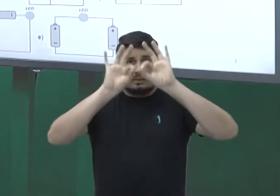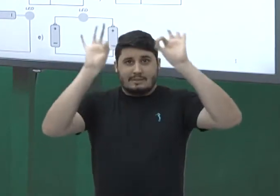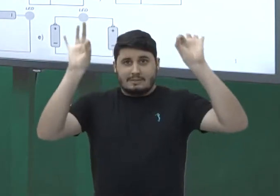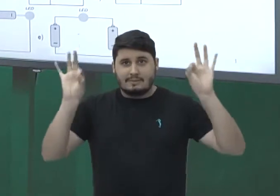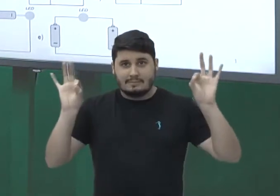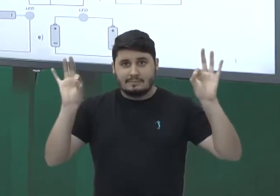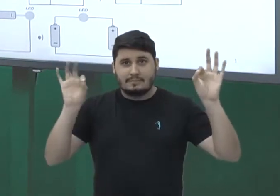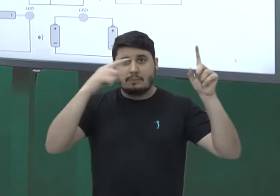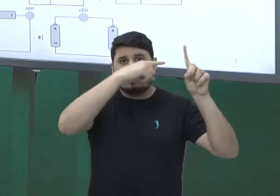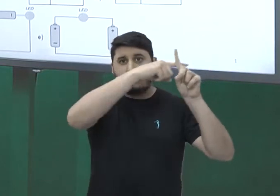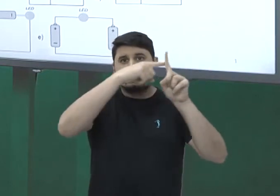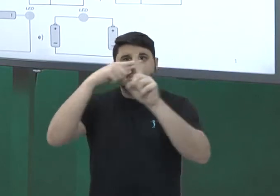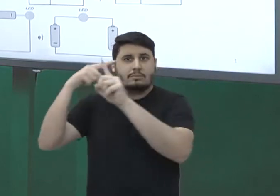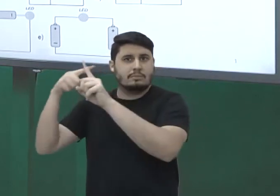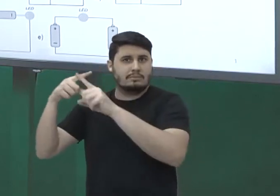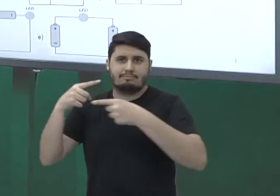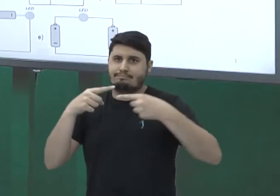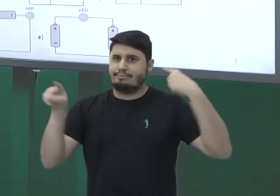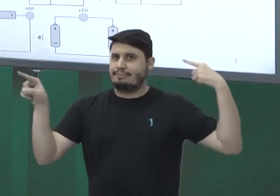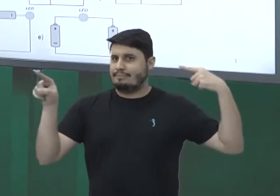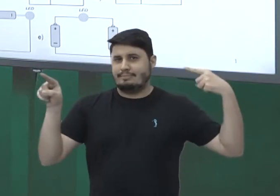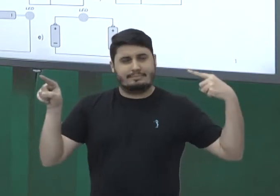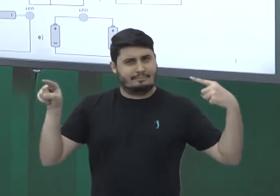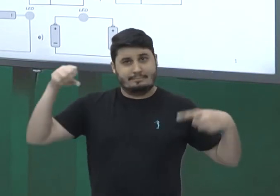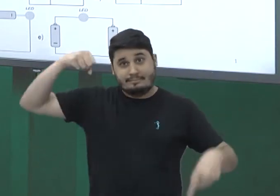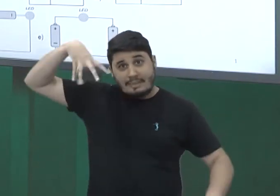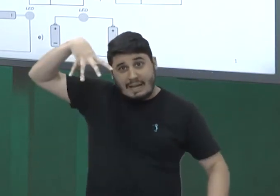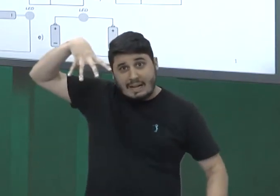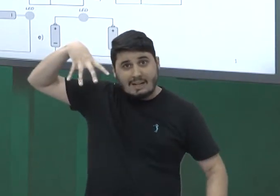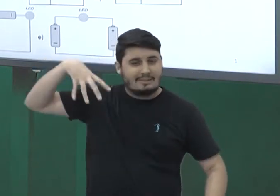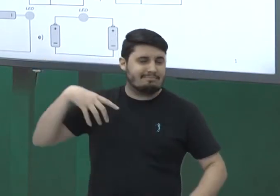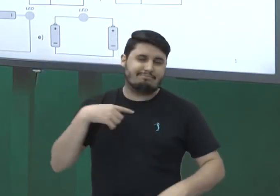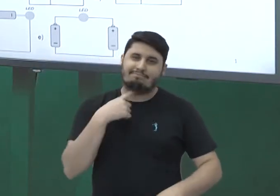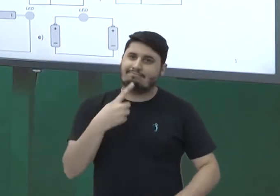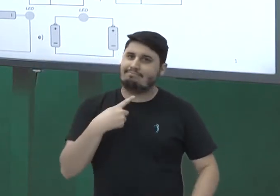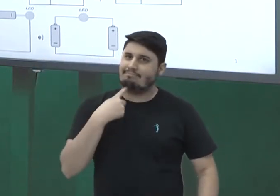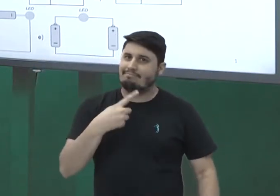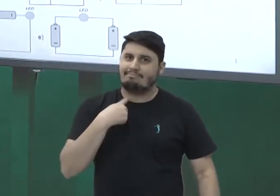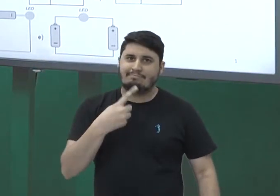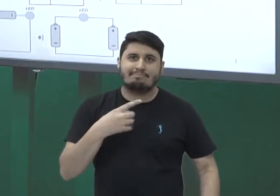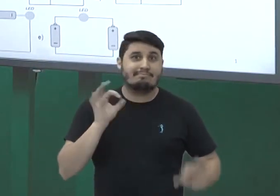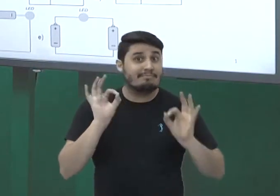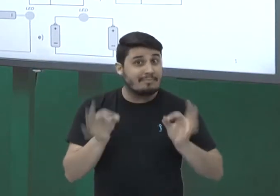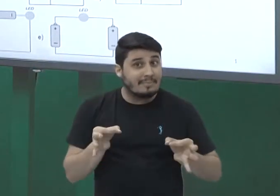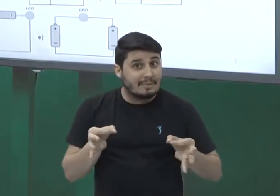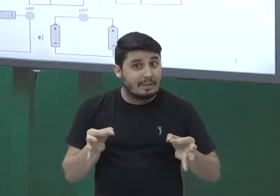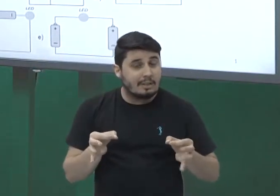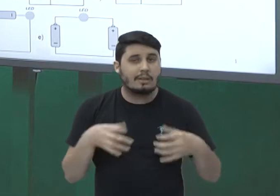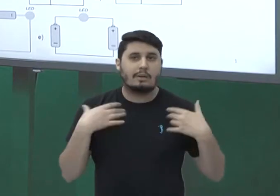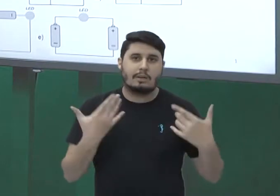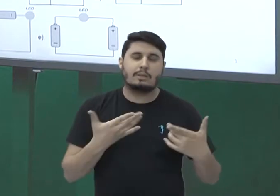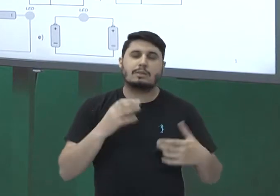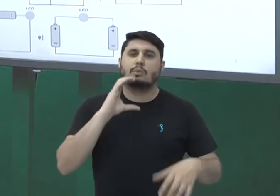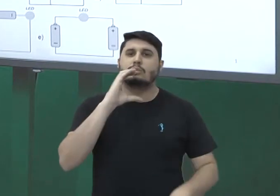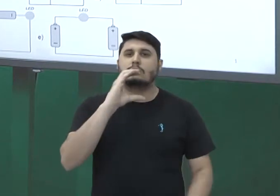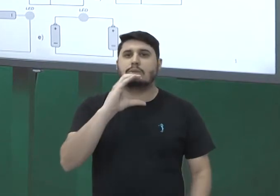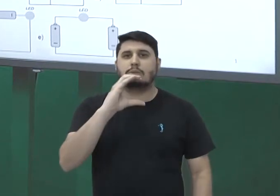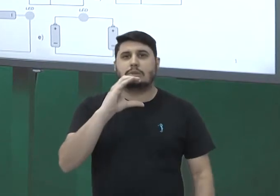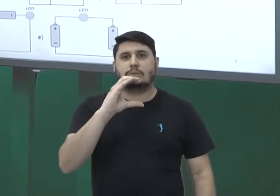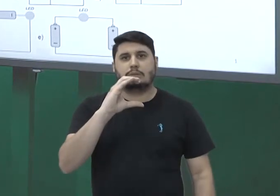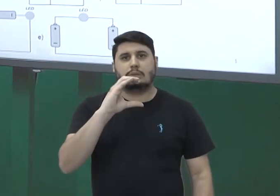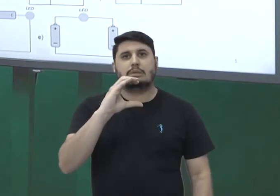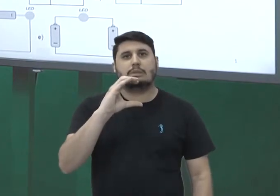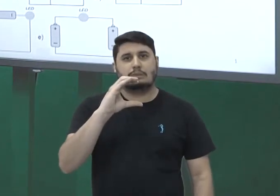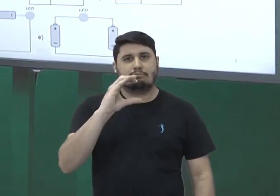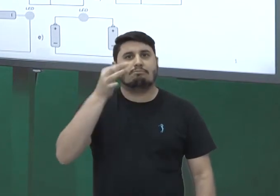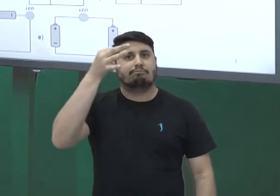vai conseguir acender esse LED de forma alguma, tá certo? Então, resposta letra C,